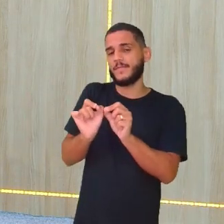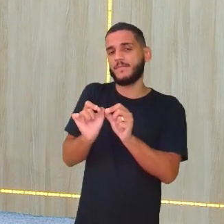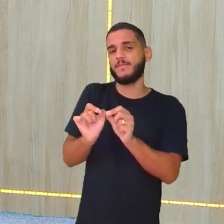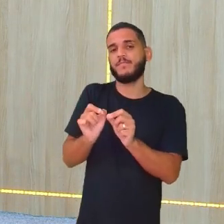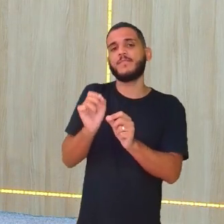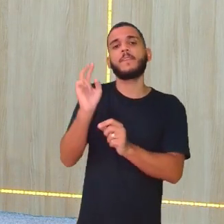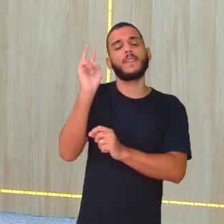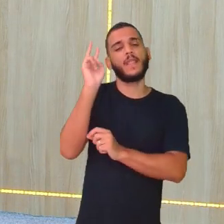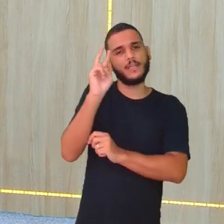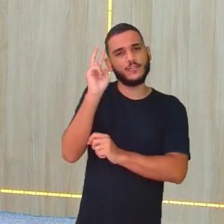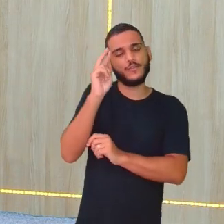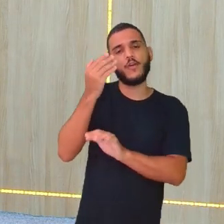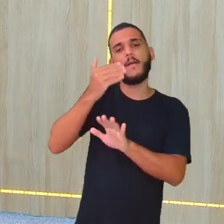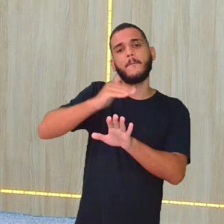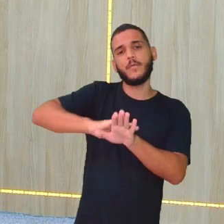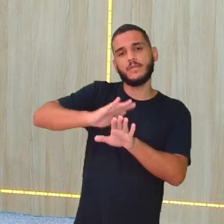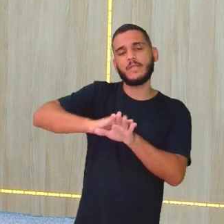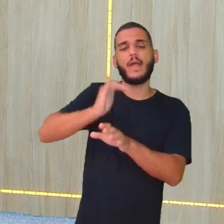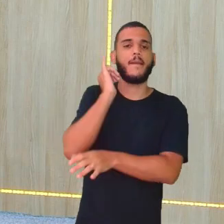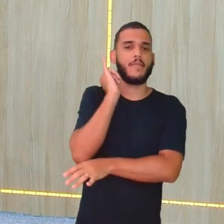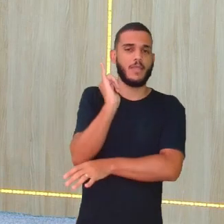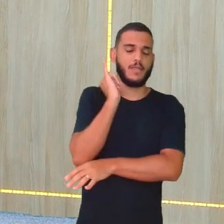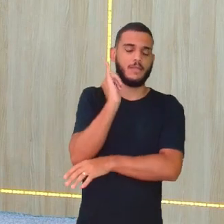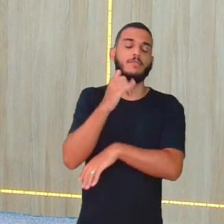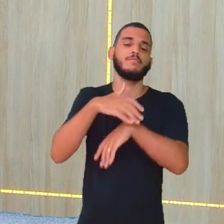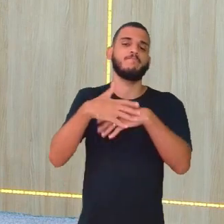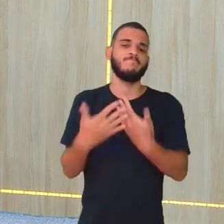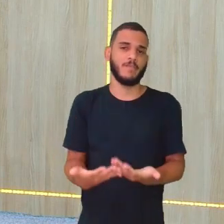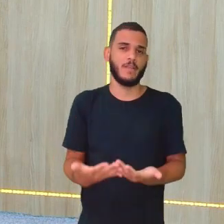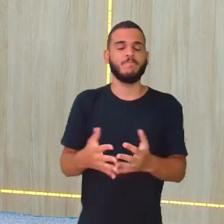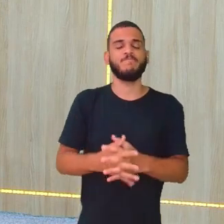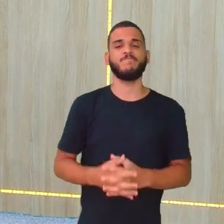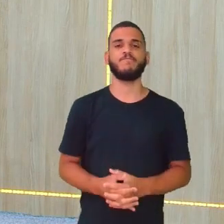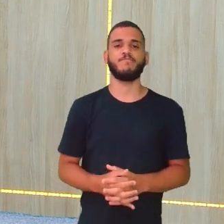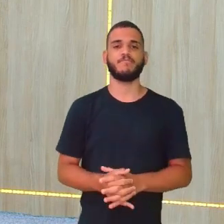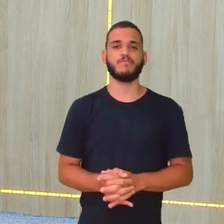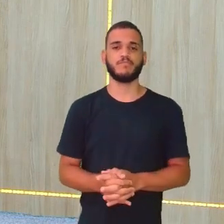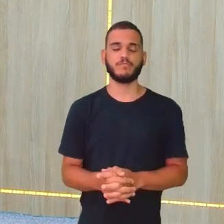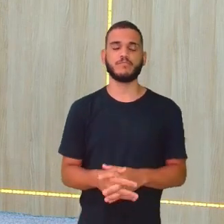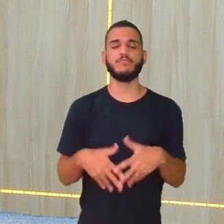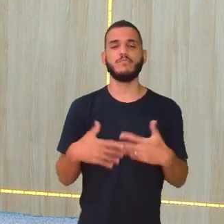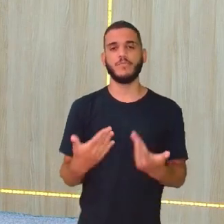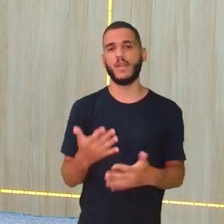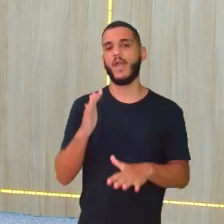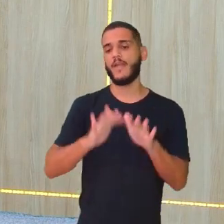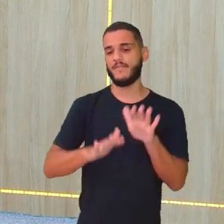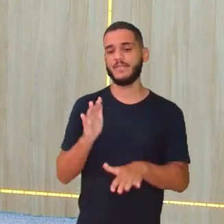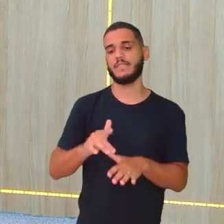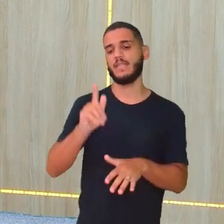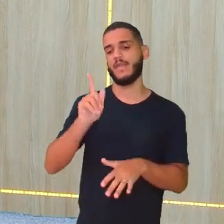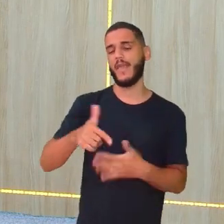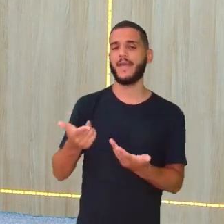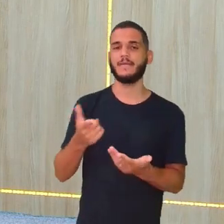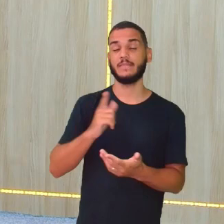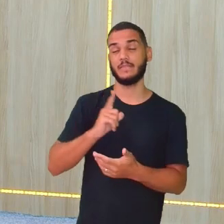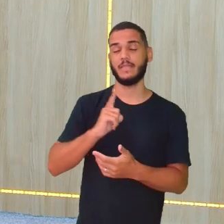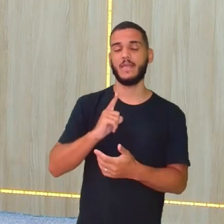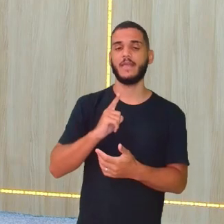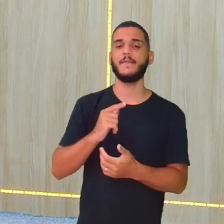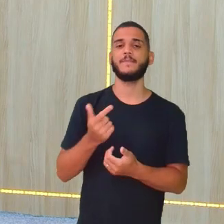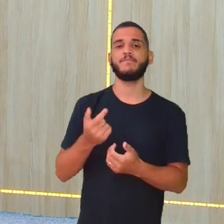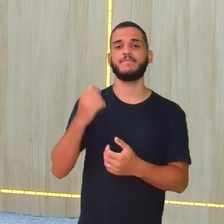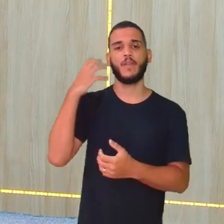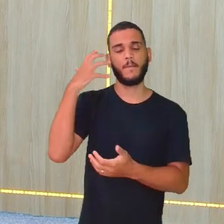a historinha, assim, a narrativa, isso. É, assim, depende muito de cada episódio. Então, por exemplo, tem um episódio